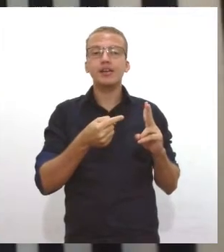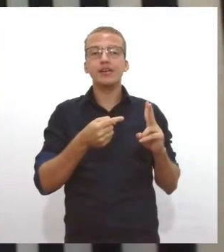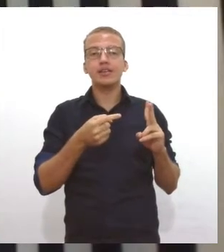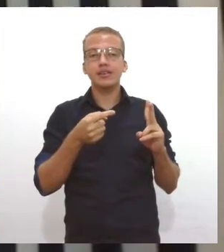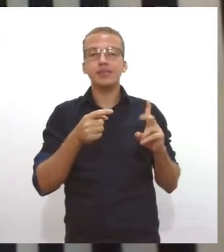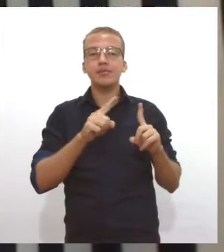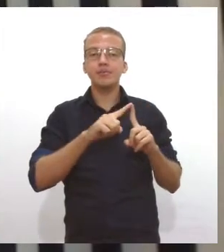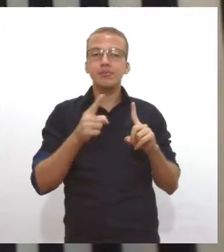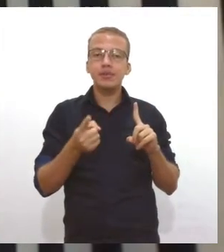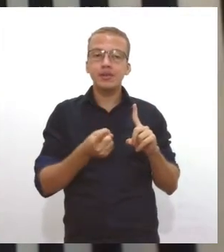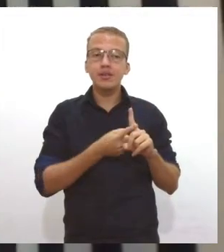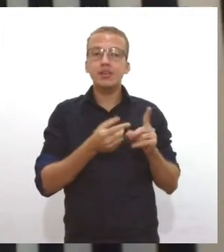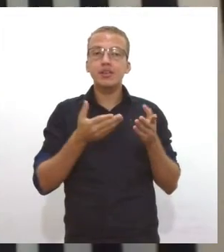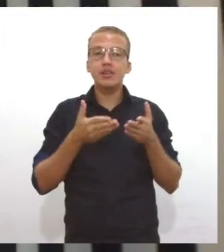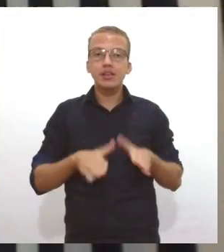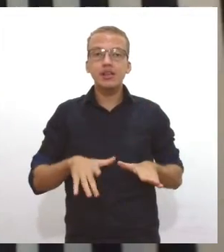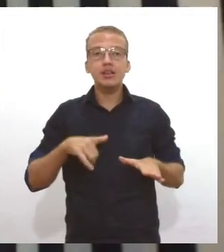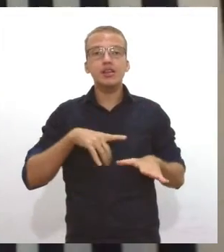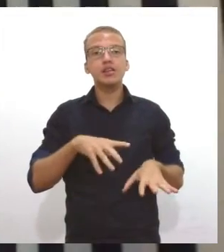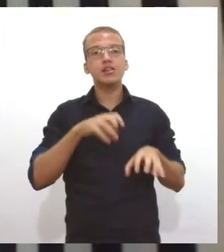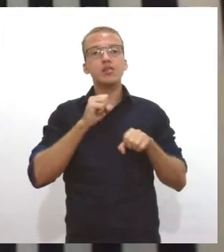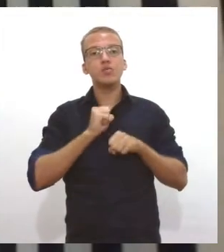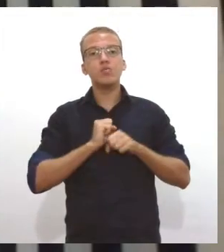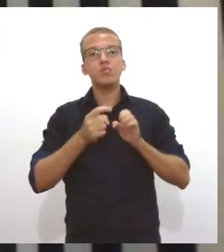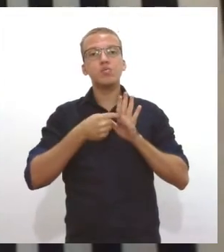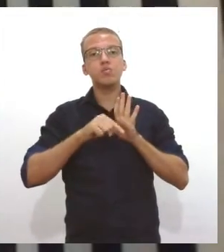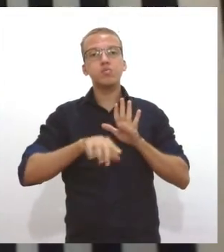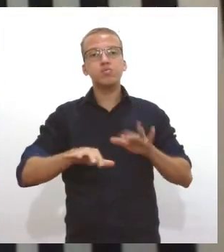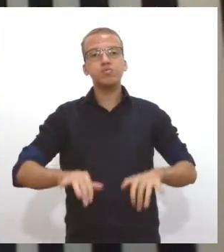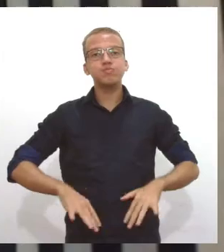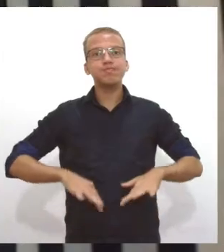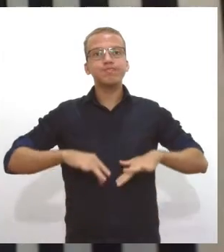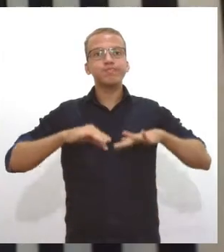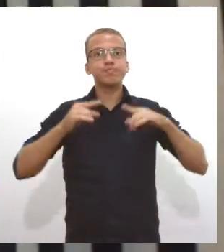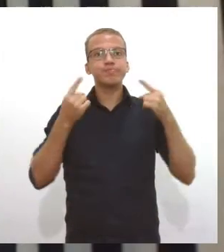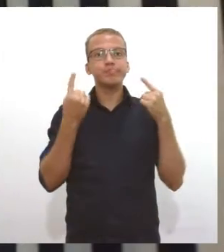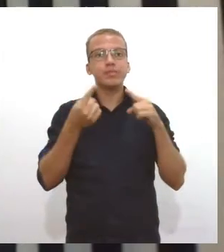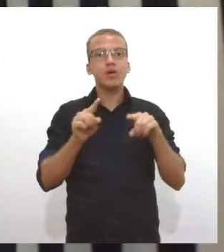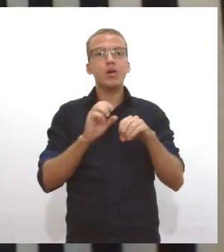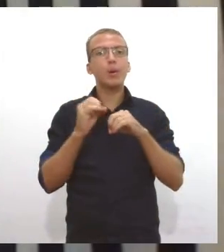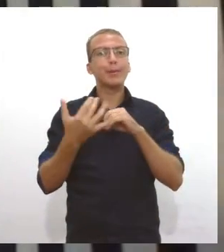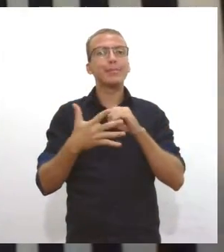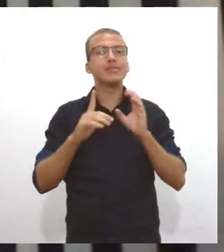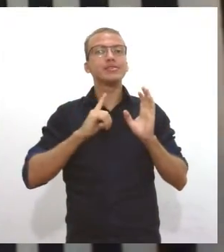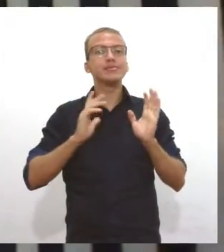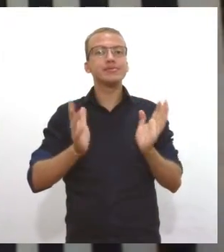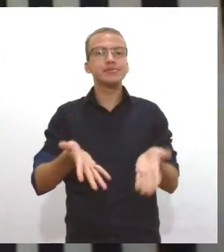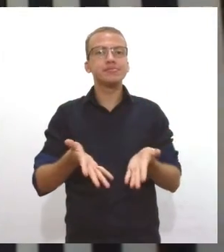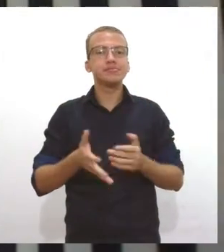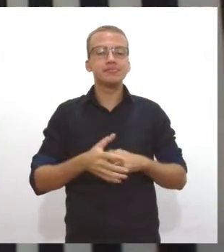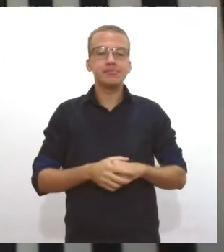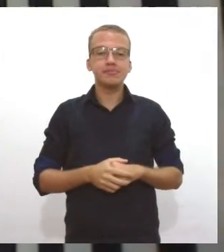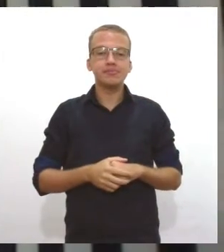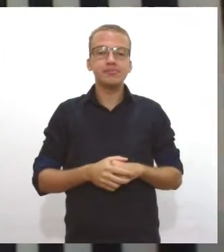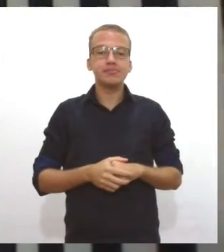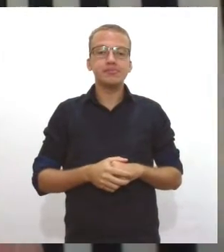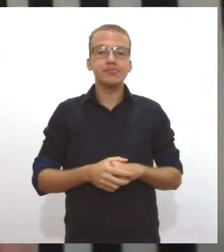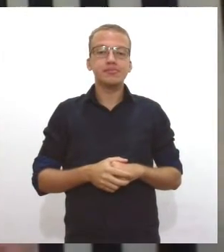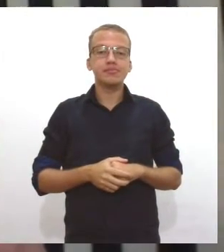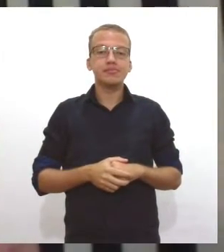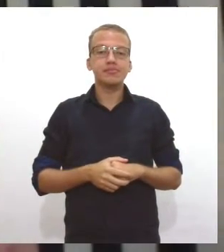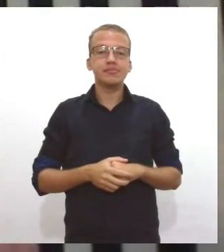anticorpos do coronavírus para mim uns uma notícia alvissareira é maravilhosa ciência tipo para